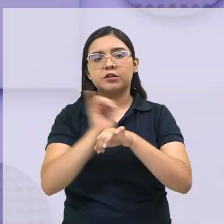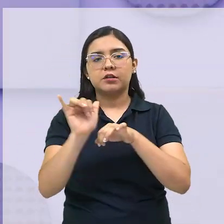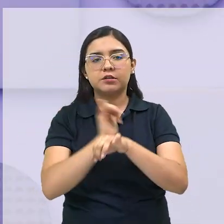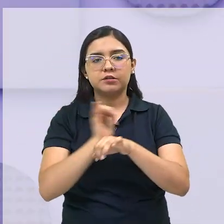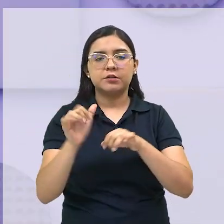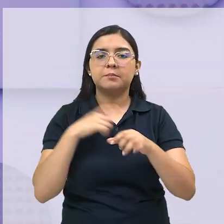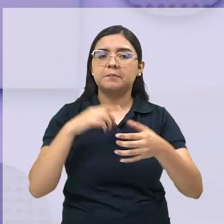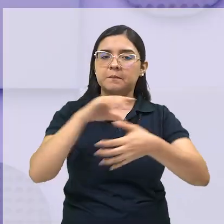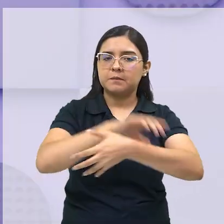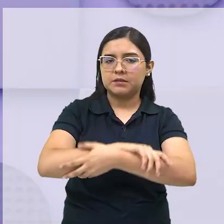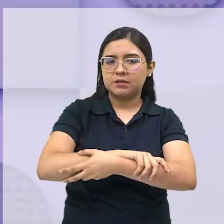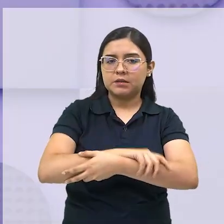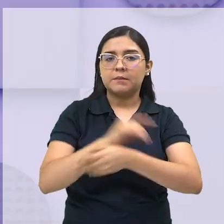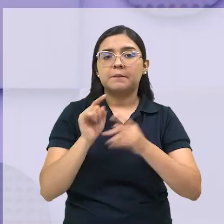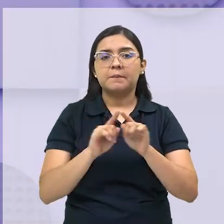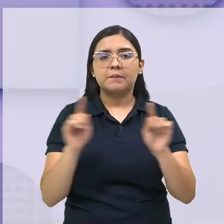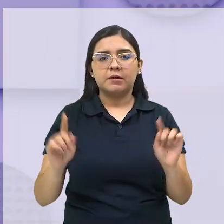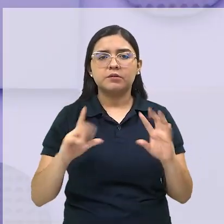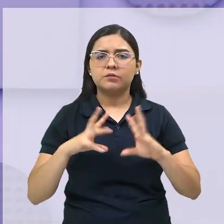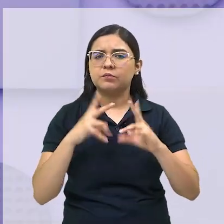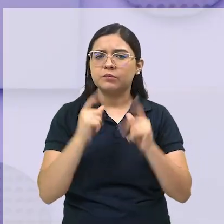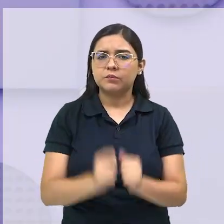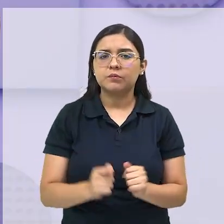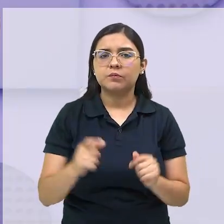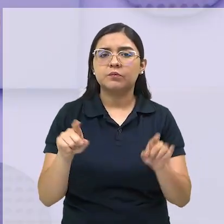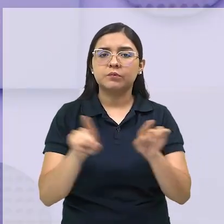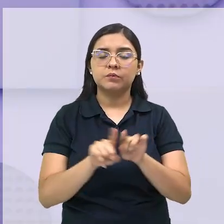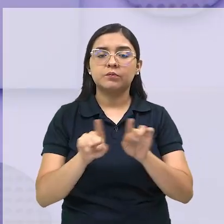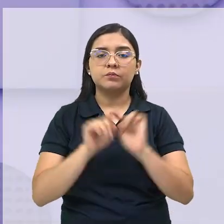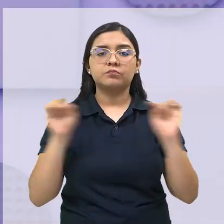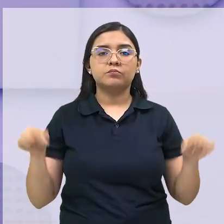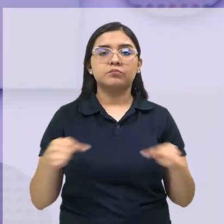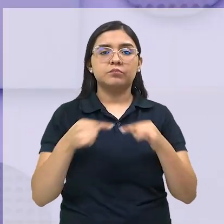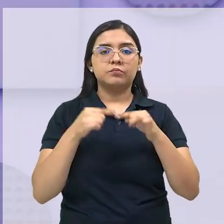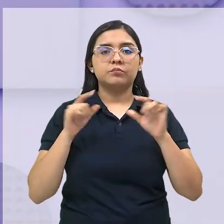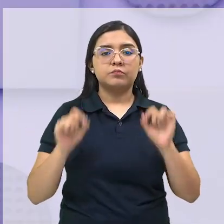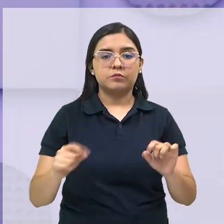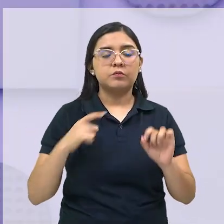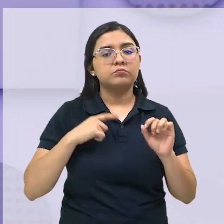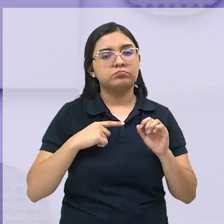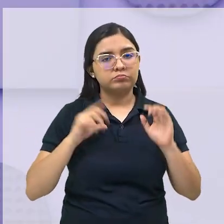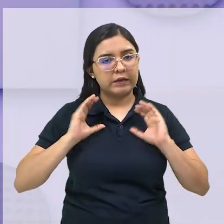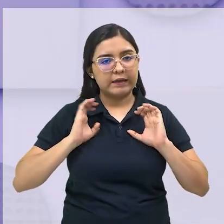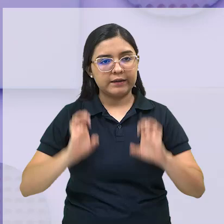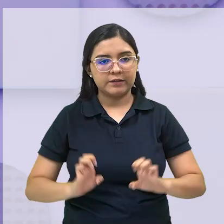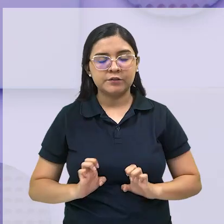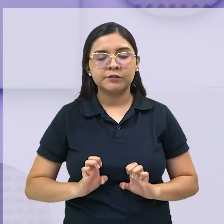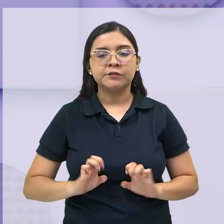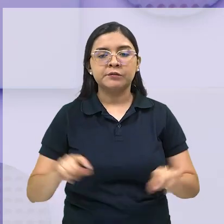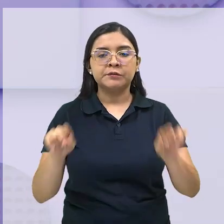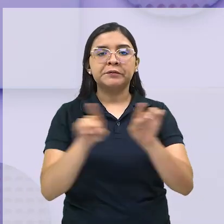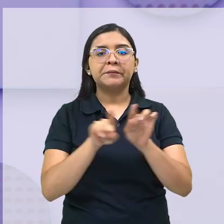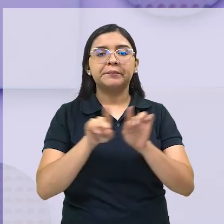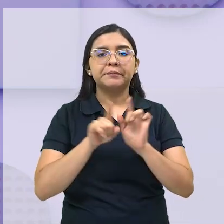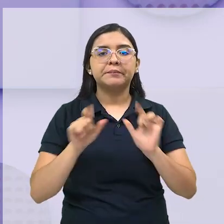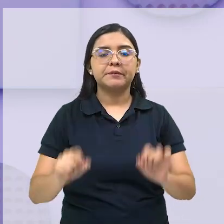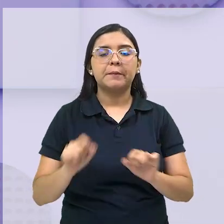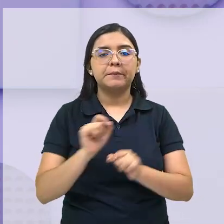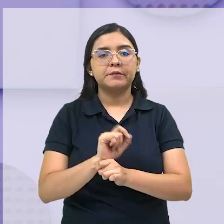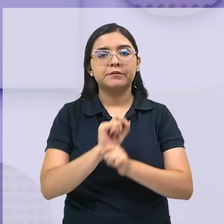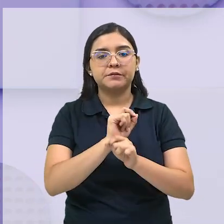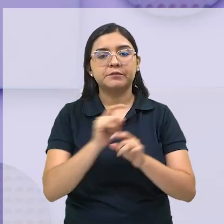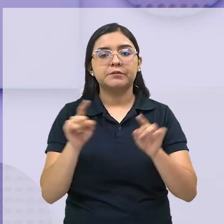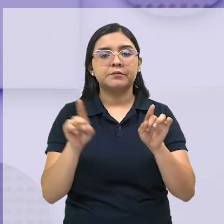saídas, parcerias, mas tudo versado sobre o óculos da ética, sobre o óculos da